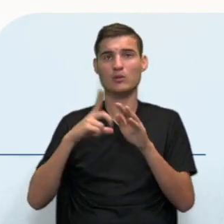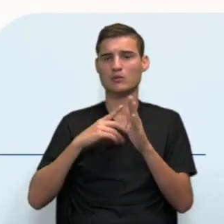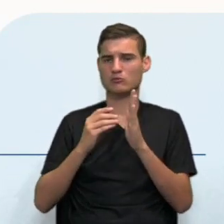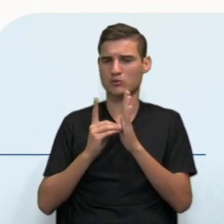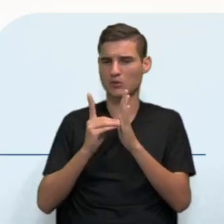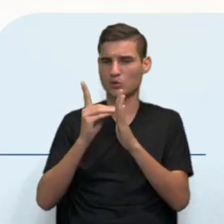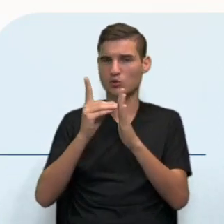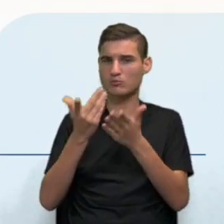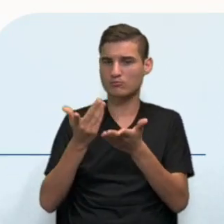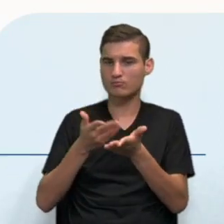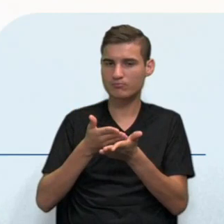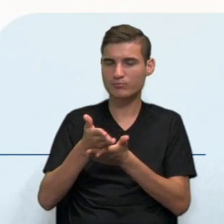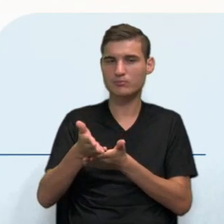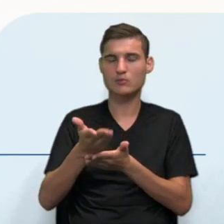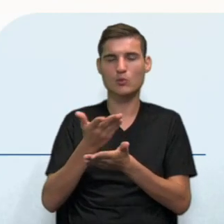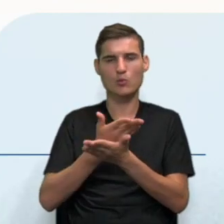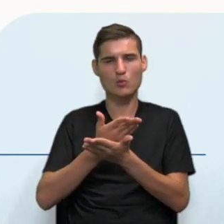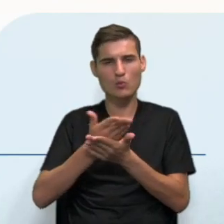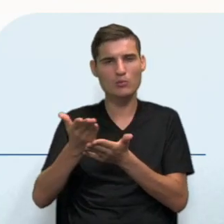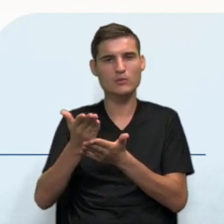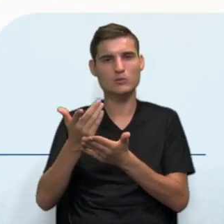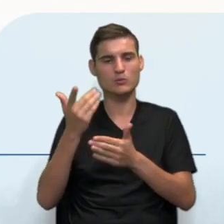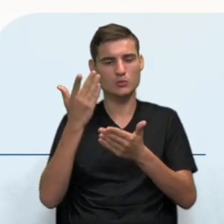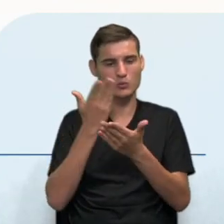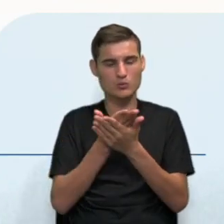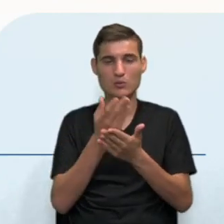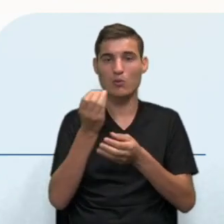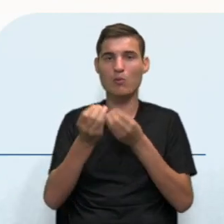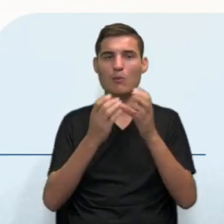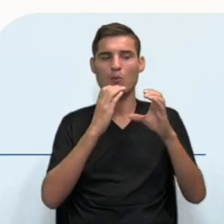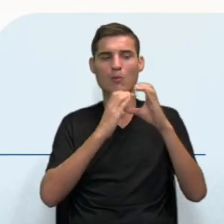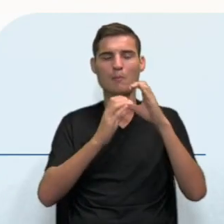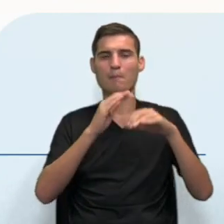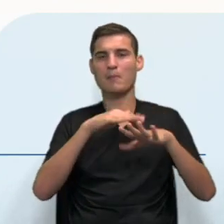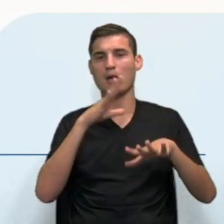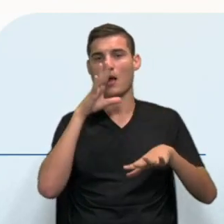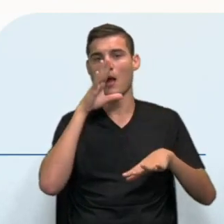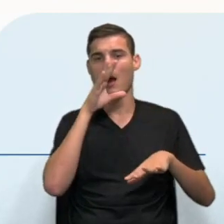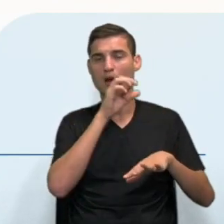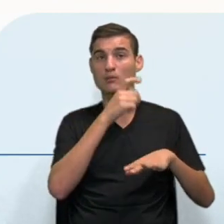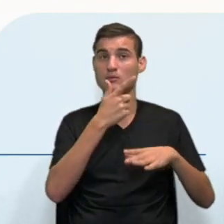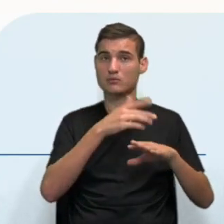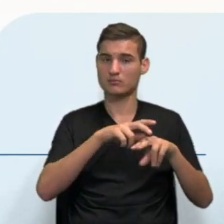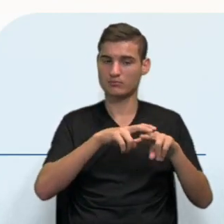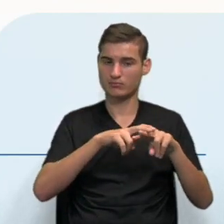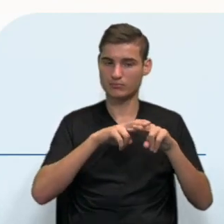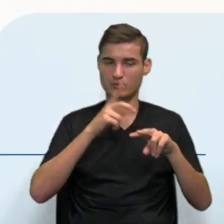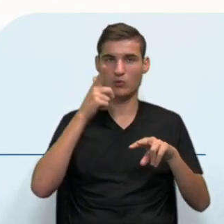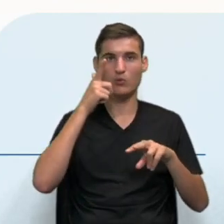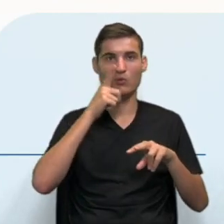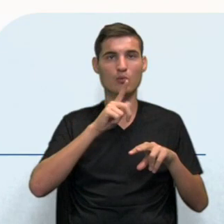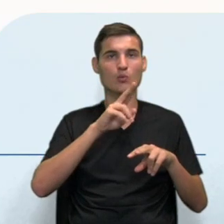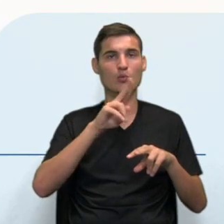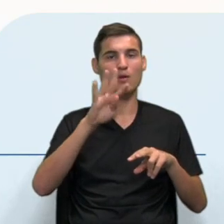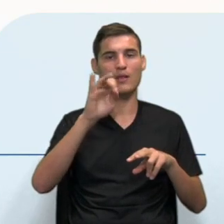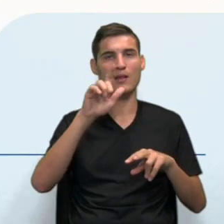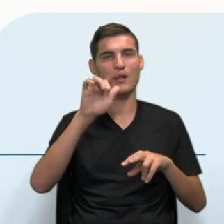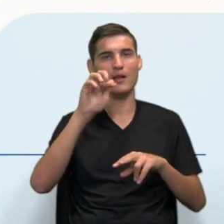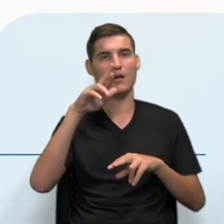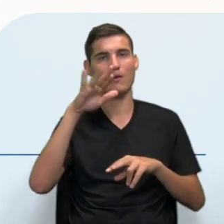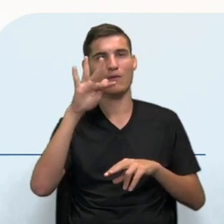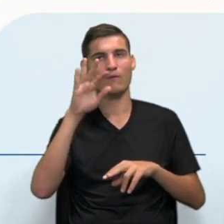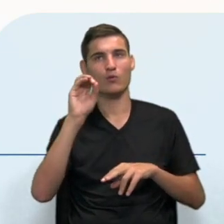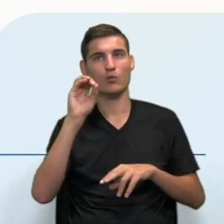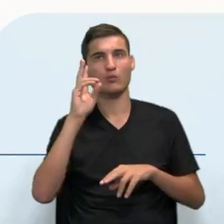parte da sua vida para estudar como fazer uma comunicação mais rápida. E ele criou um equipamento chamado telégrafo. E como que